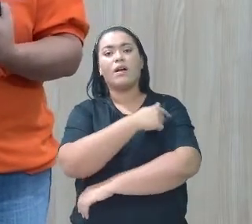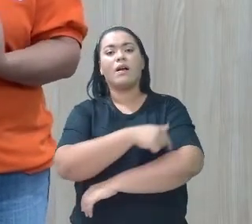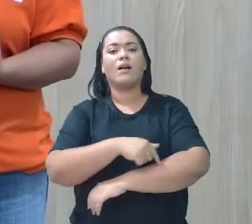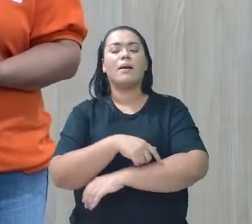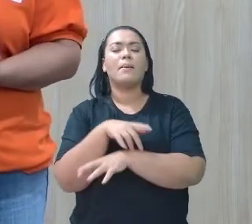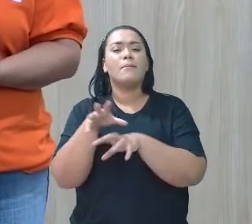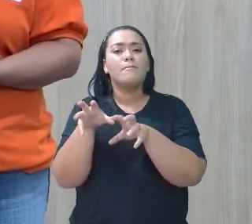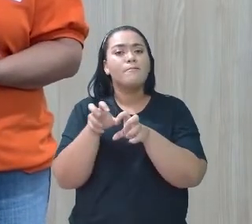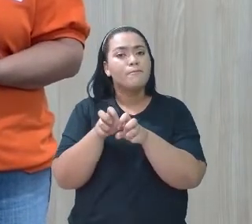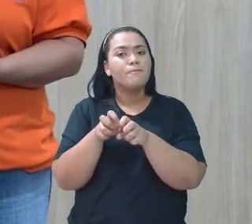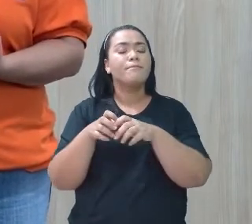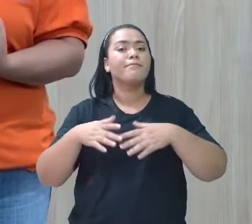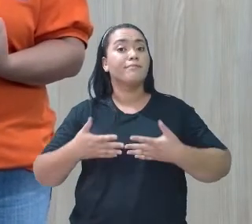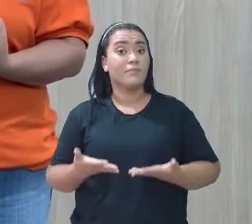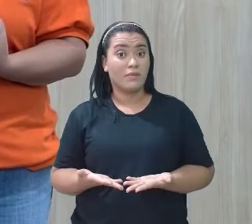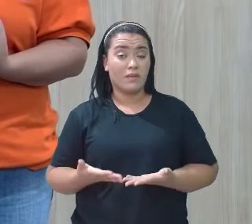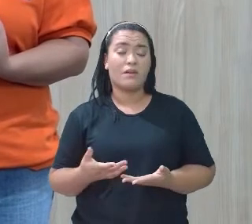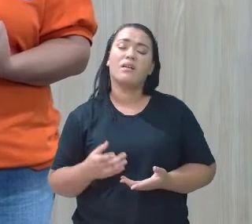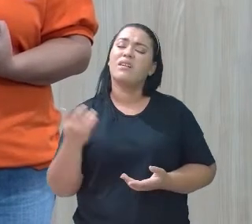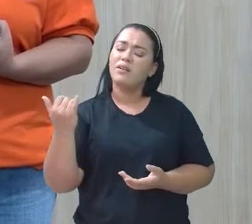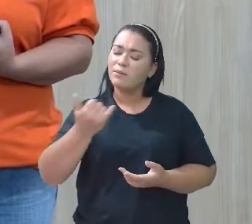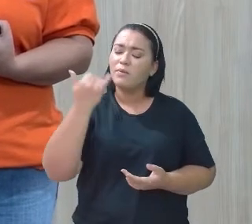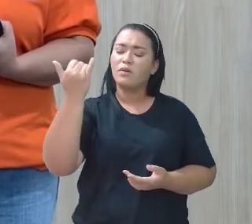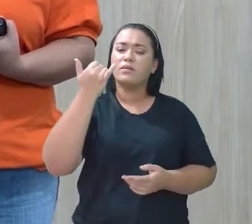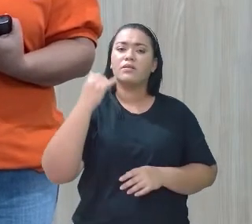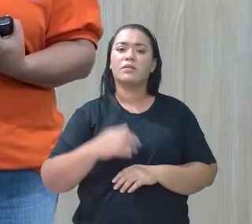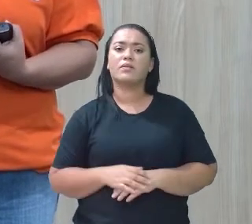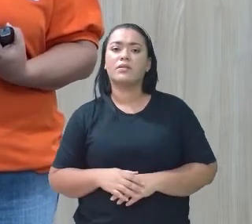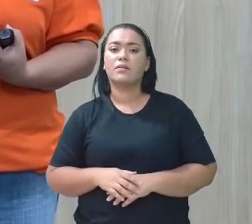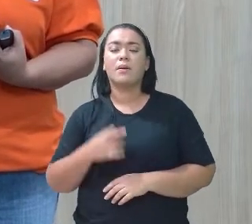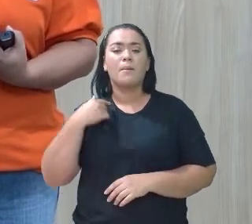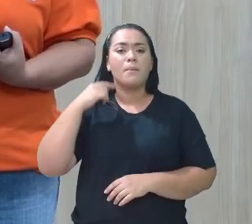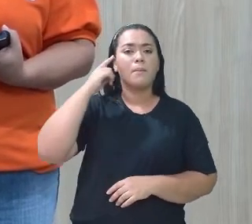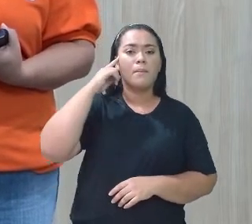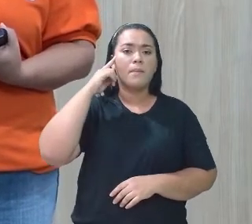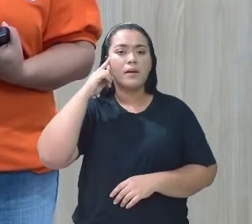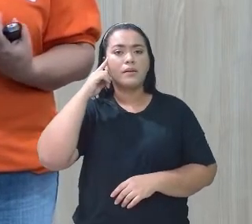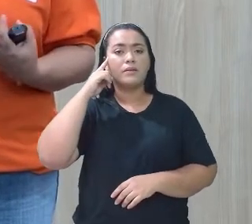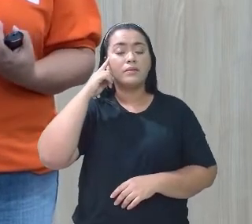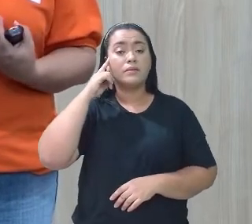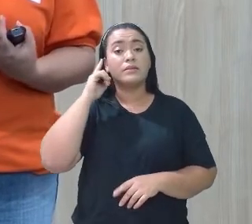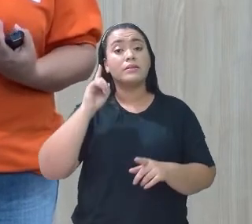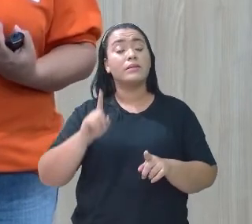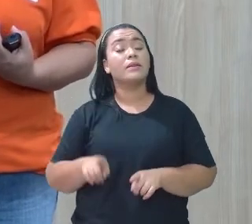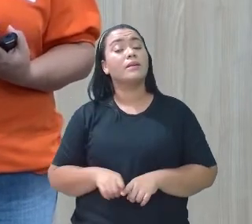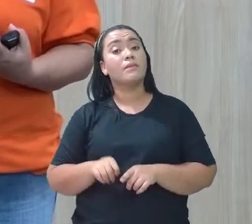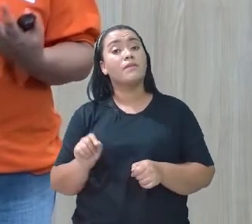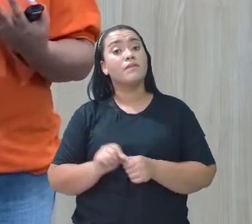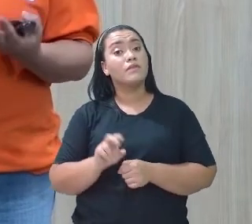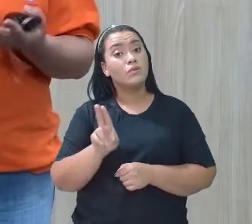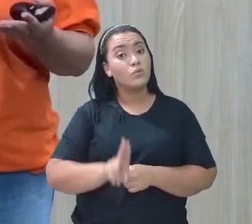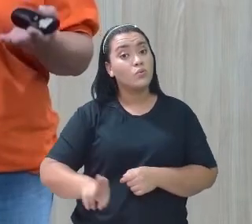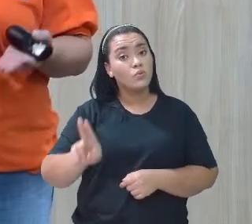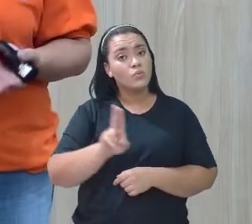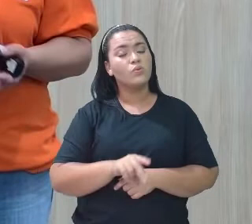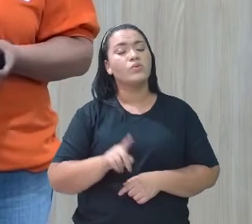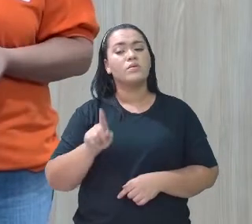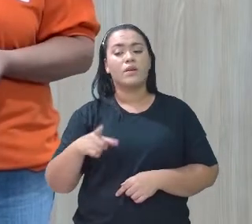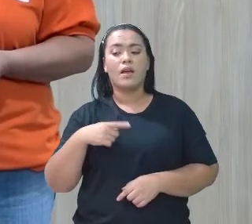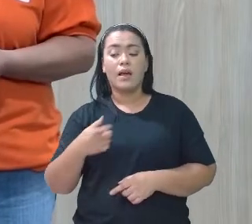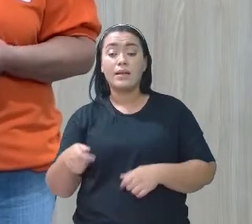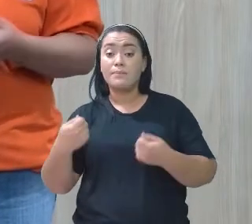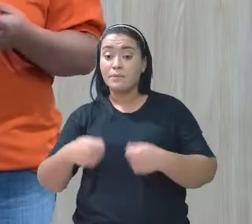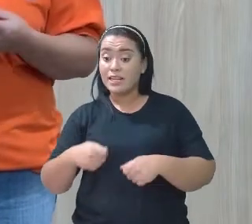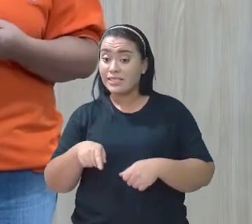membros mais atrofiados. Então, é importante que se pense e que se faça uso através da